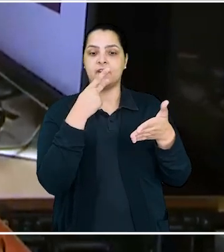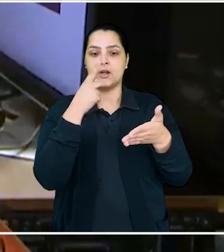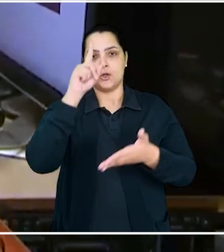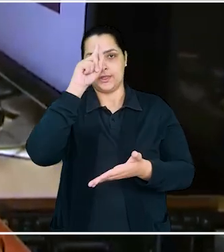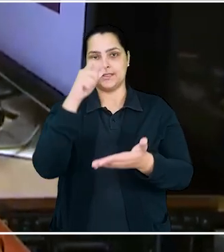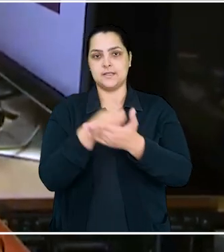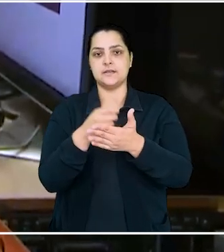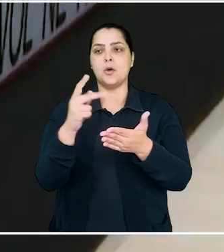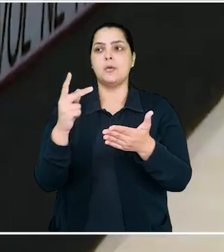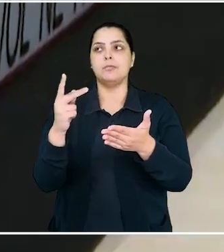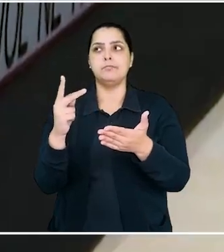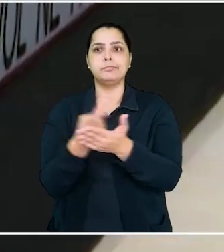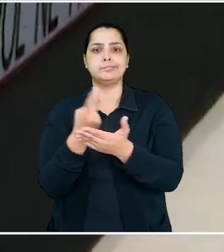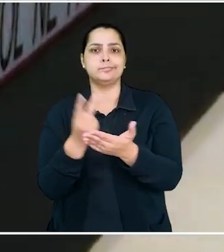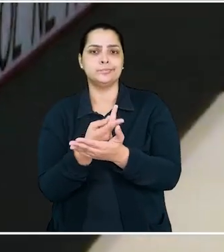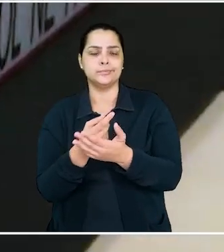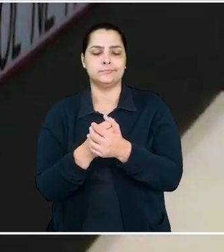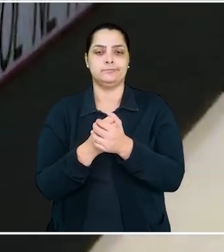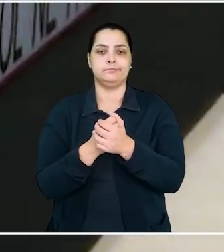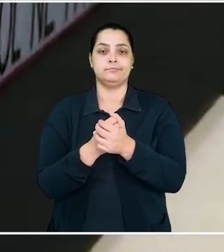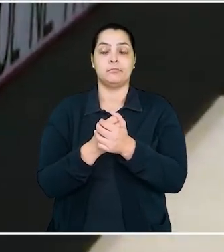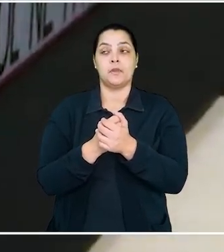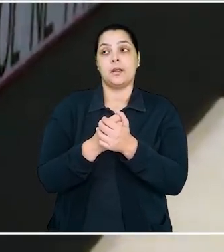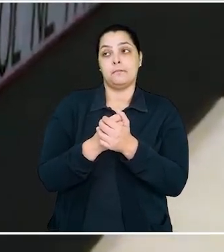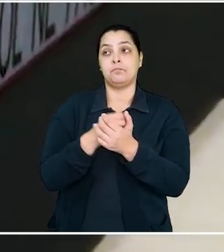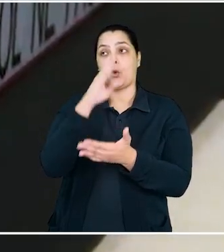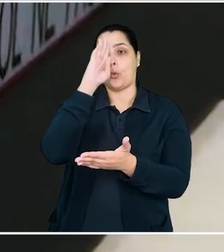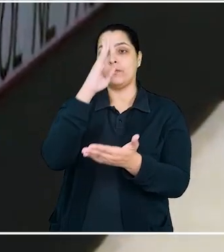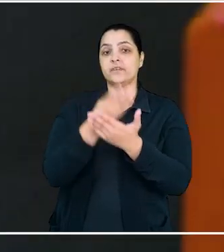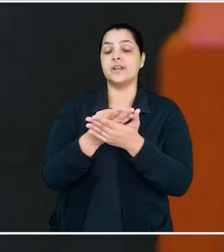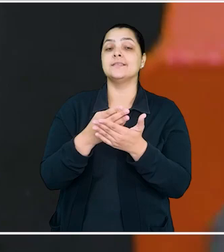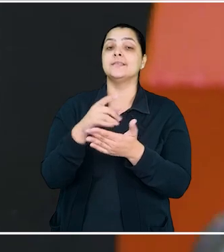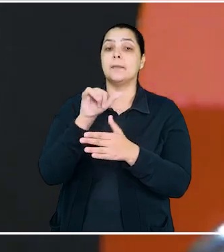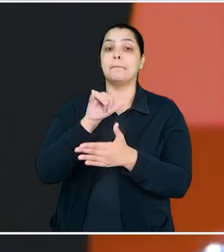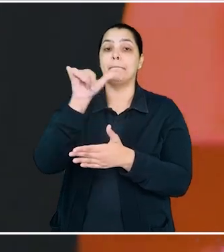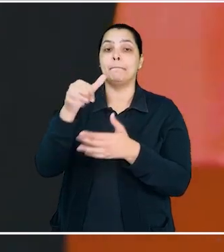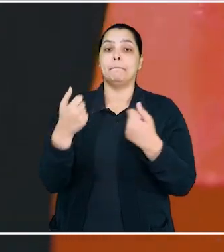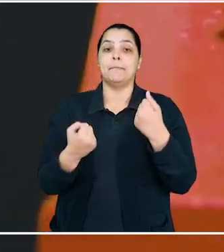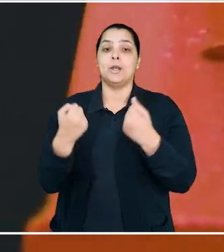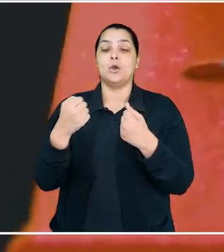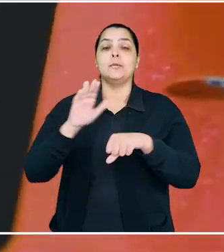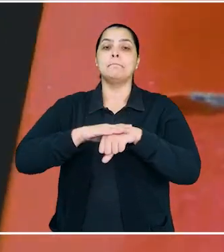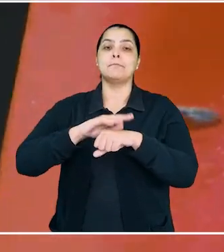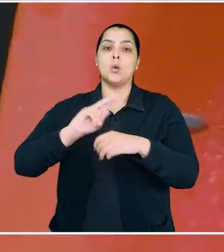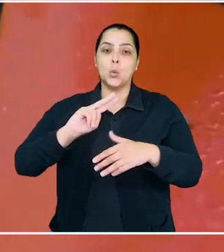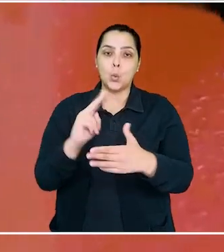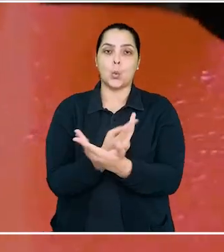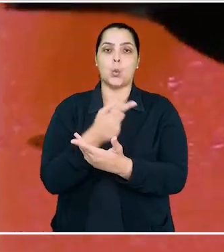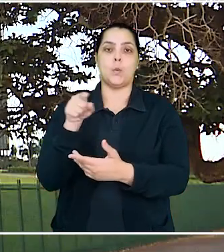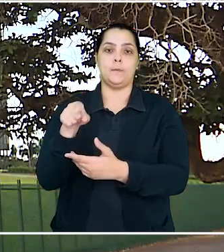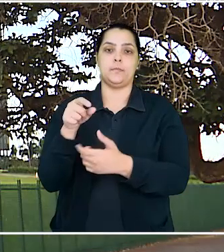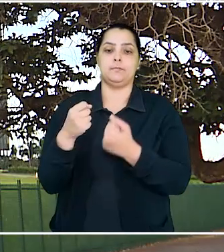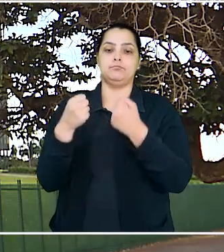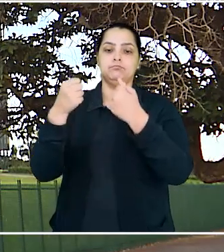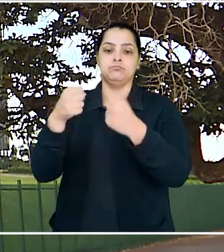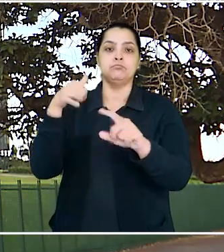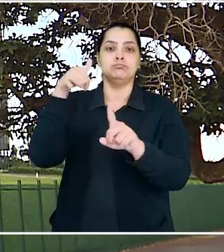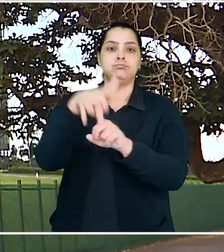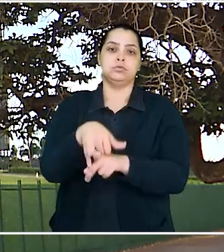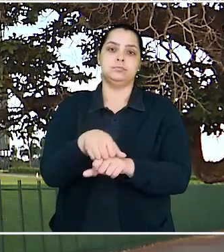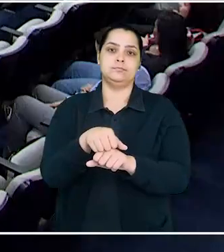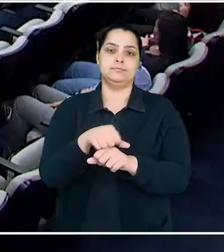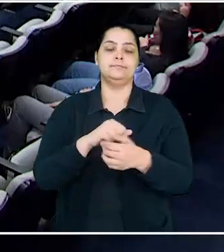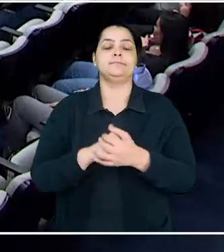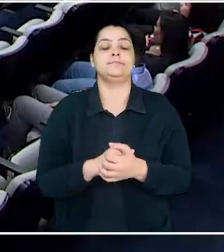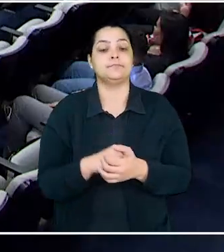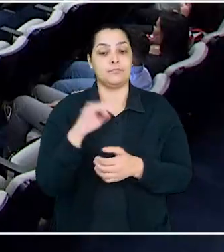decisões inadequadas e excesso de autoconfiança dos pilotos teriam provocado o acidente com a aeronave. No TST,